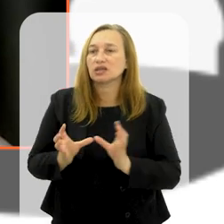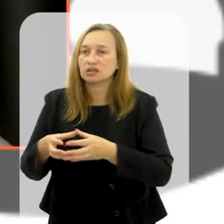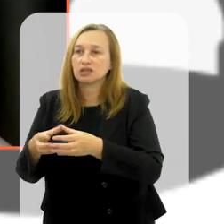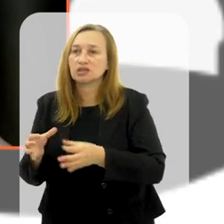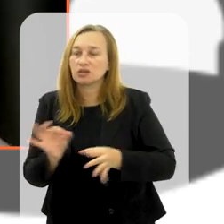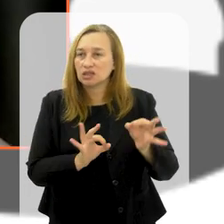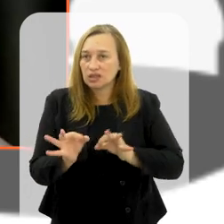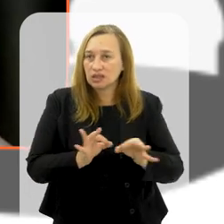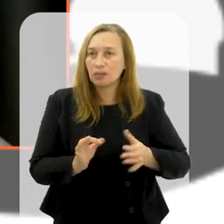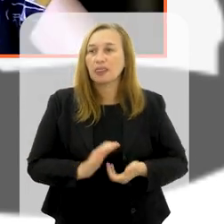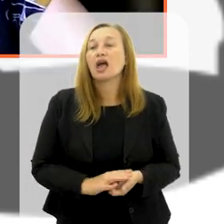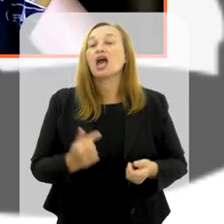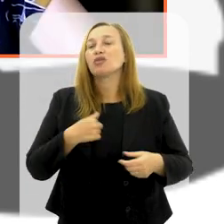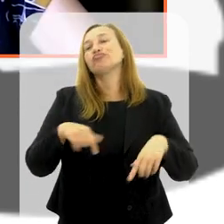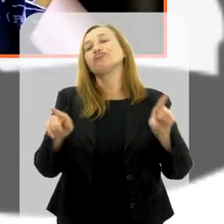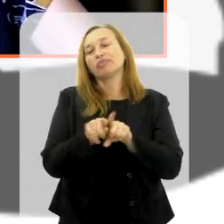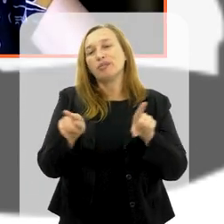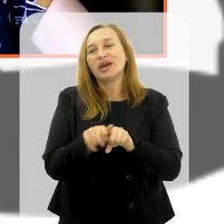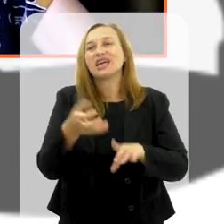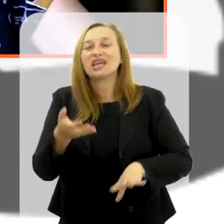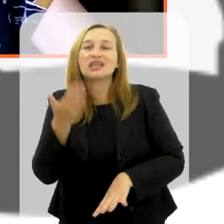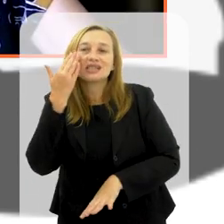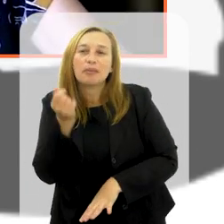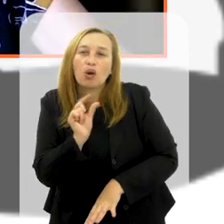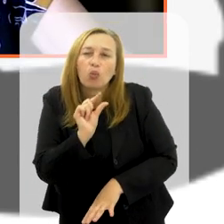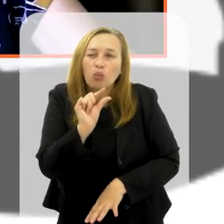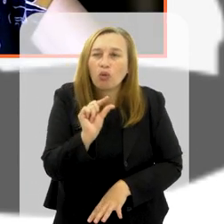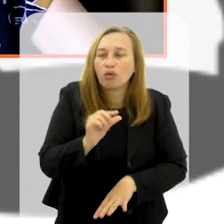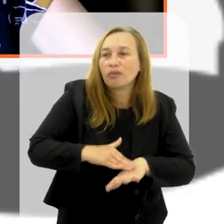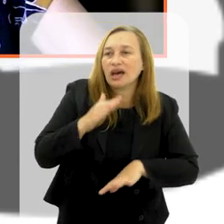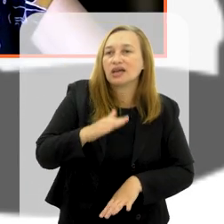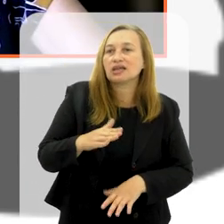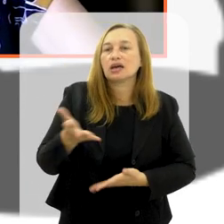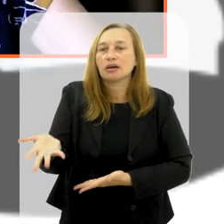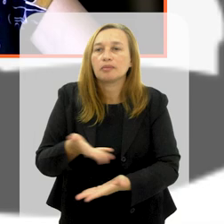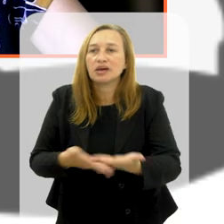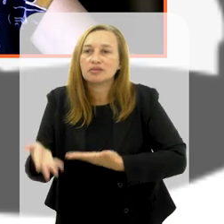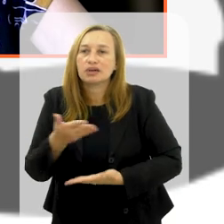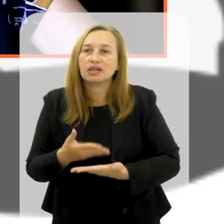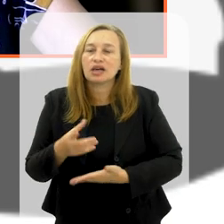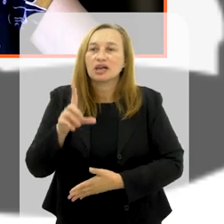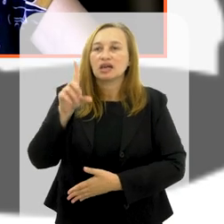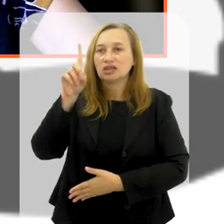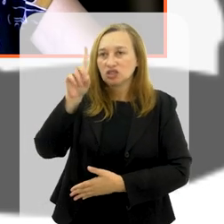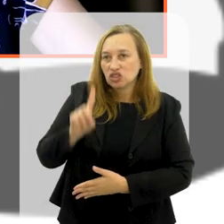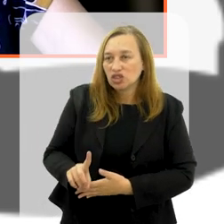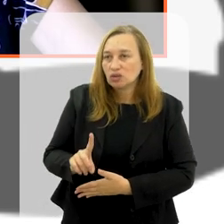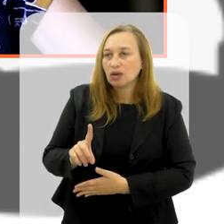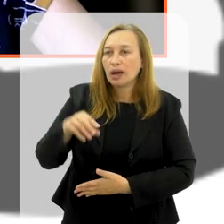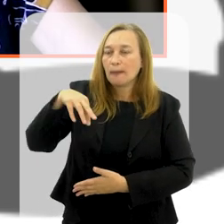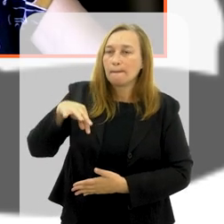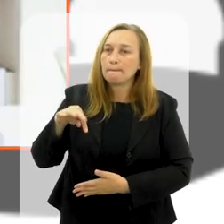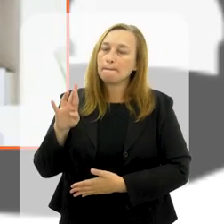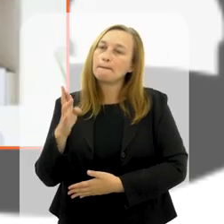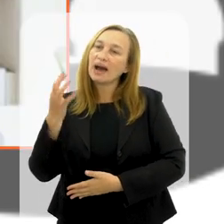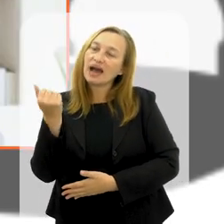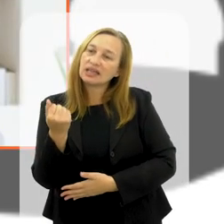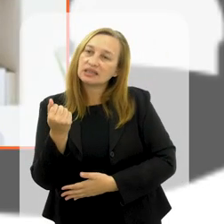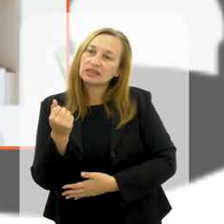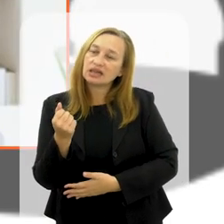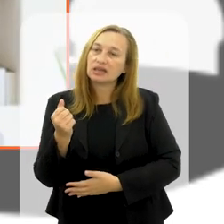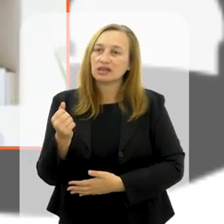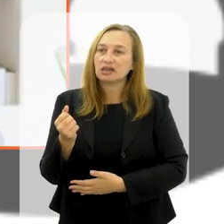e organizações. E eu também queria saber um pouco mais sobre a participação da diretora Marta Fernandes. Em